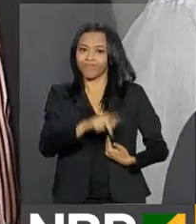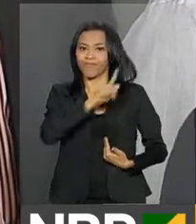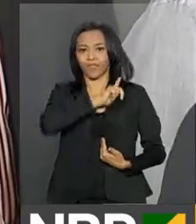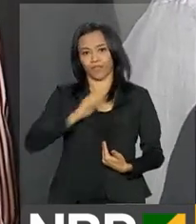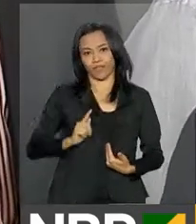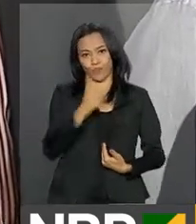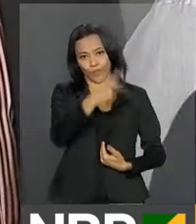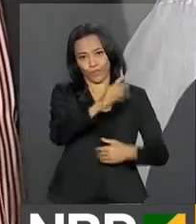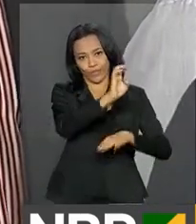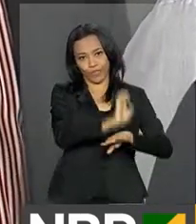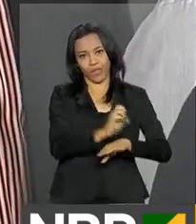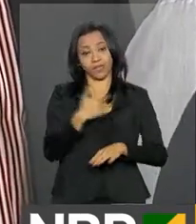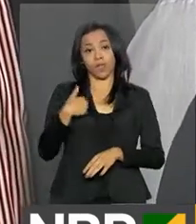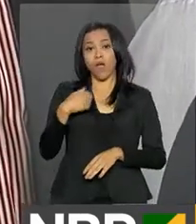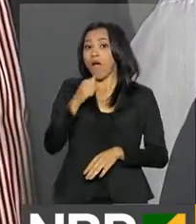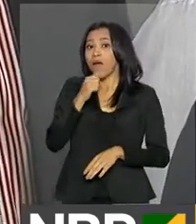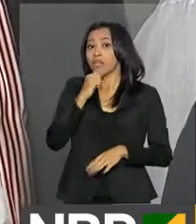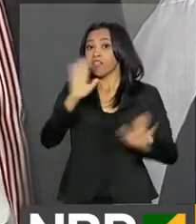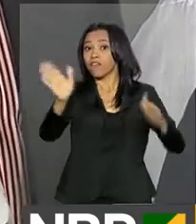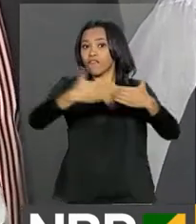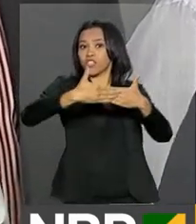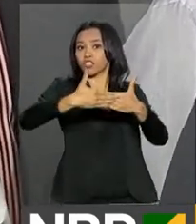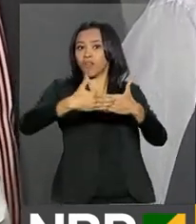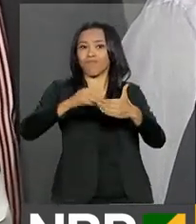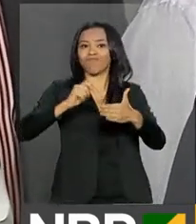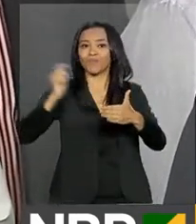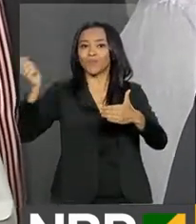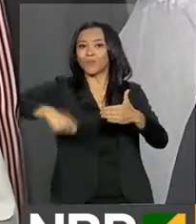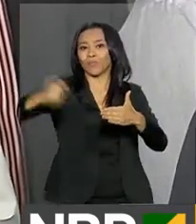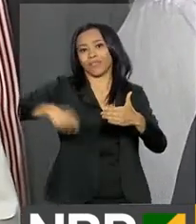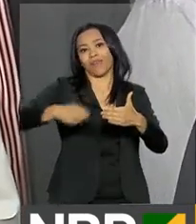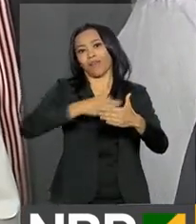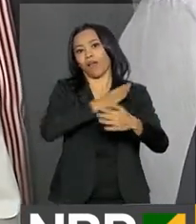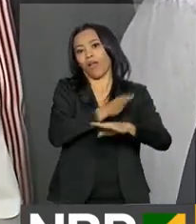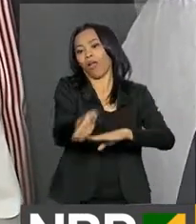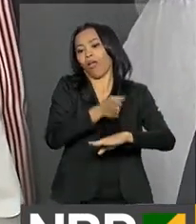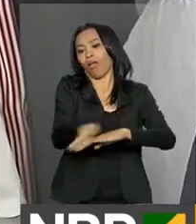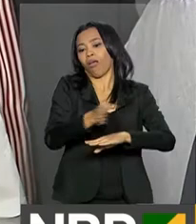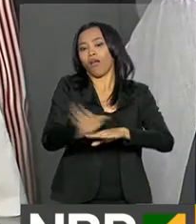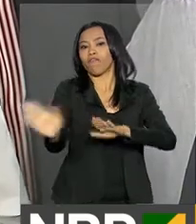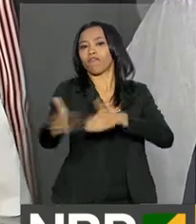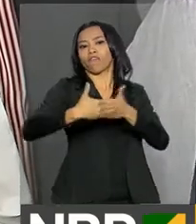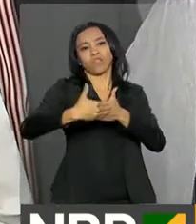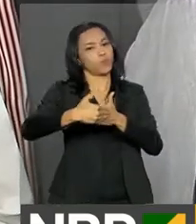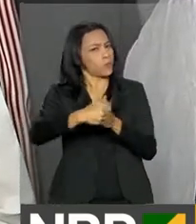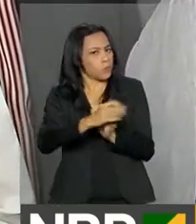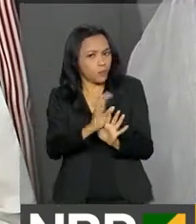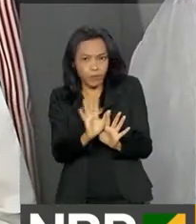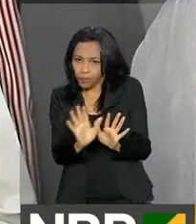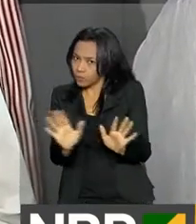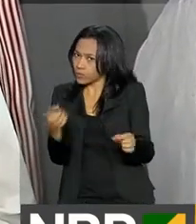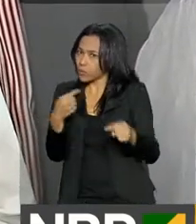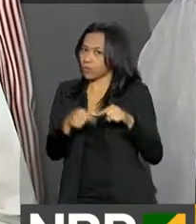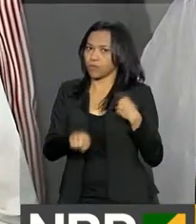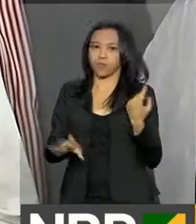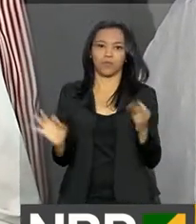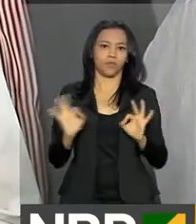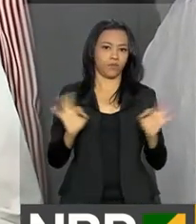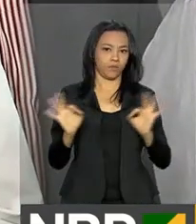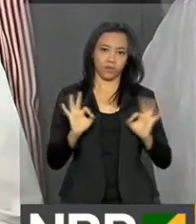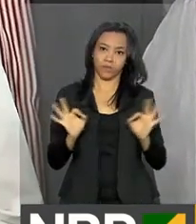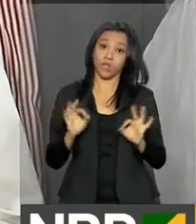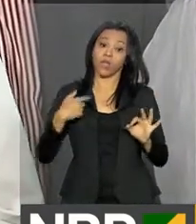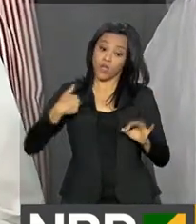verdade, nós não temos como fechar a fronteira. Vocês sabem que isso seria uma coisa, digamos, inapropriada. O que está havendo, eu vou daqui